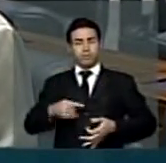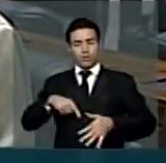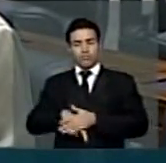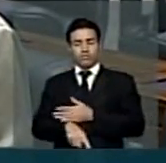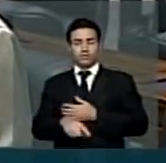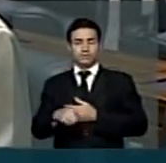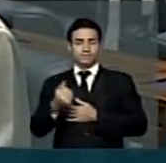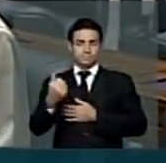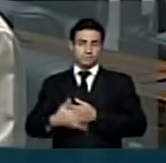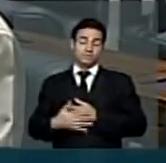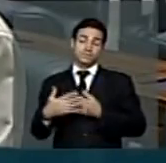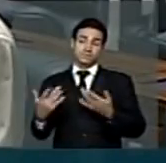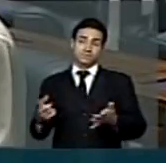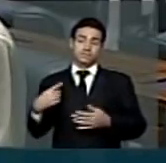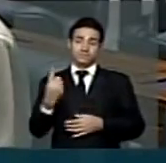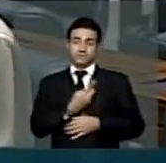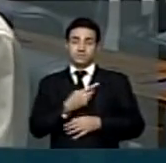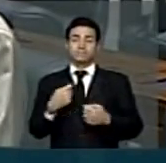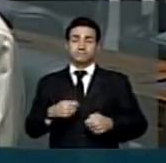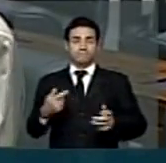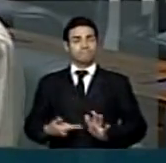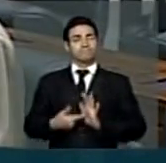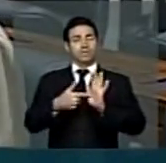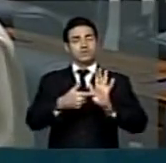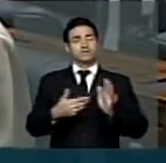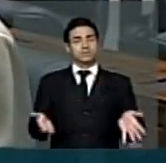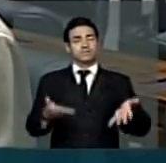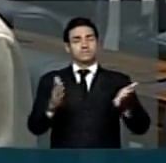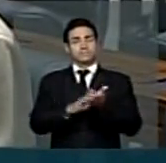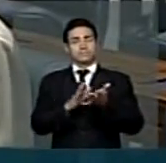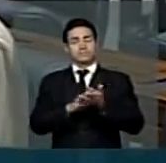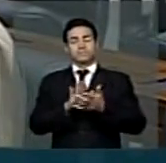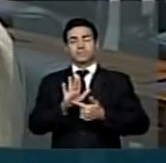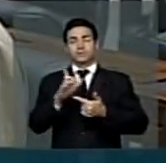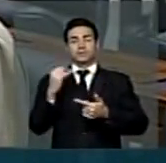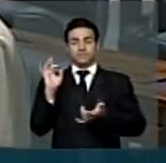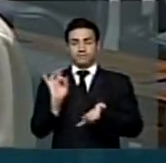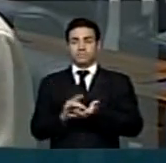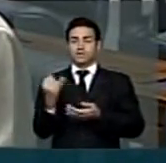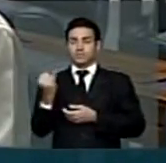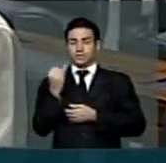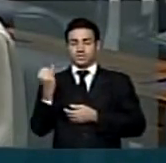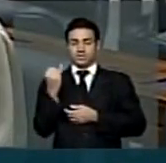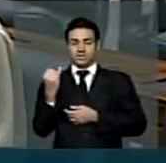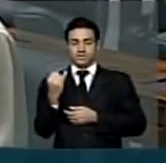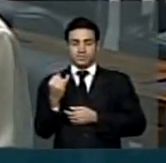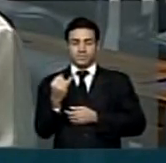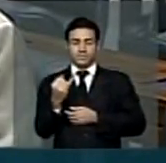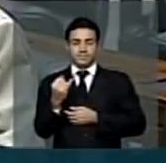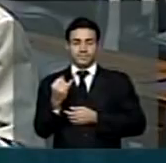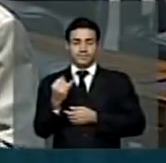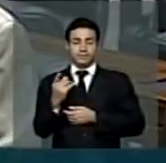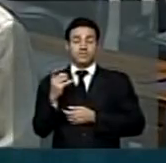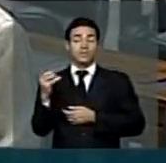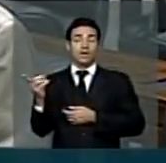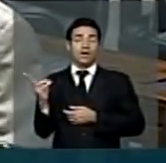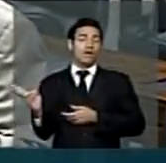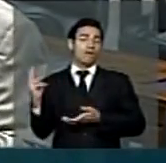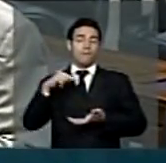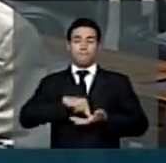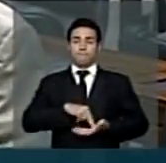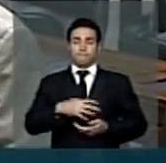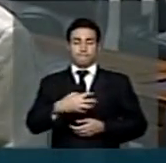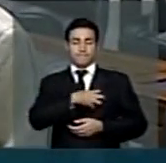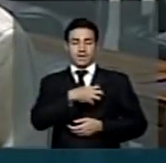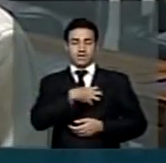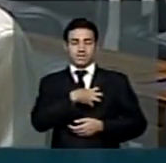profundas, nós temos que exaltar, ressaltar a importância desse gesto. O fato dela ter ido à Bahia,